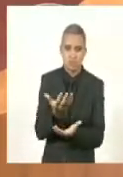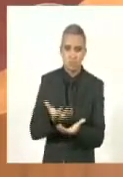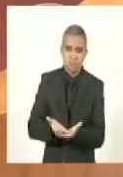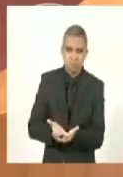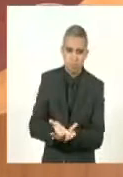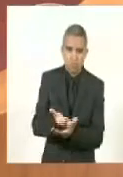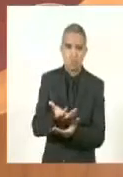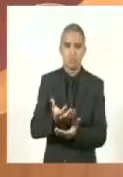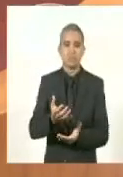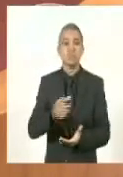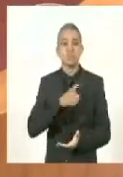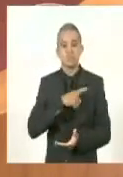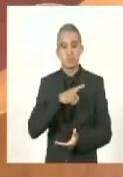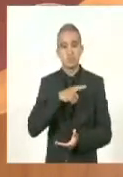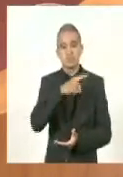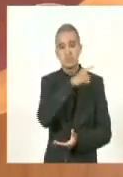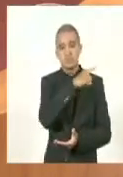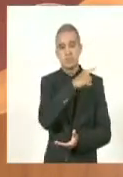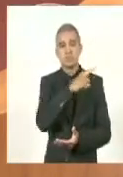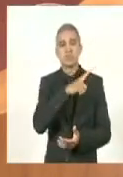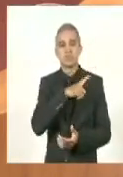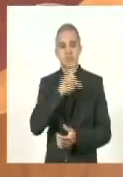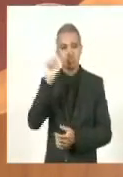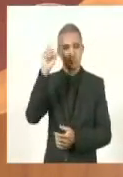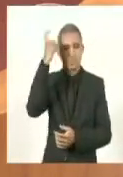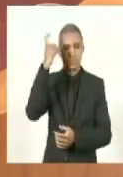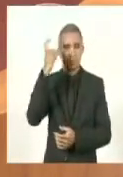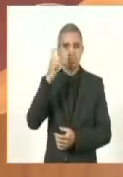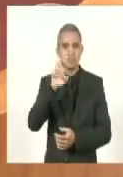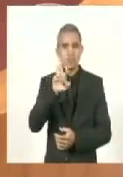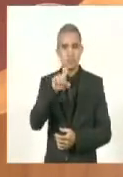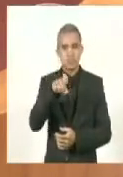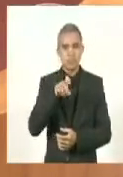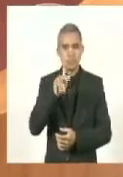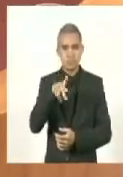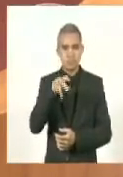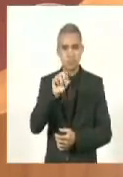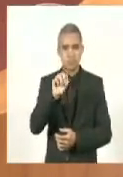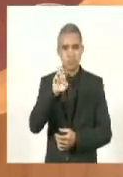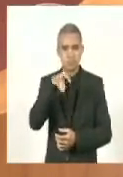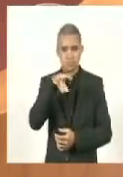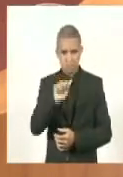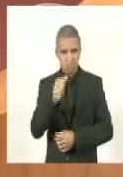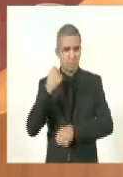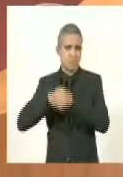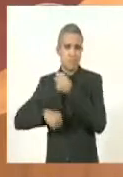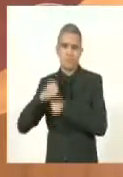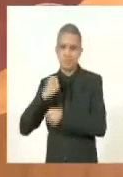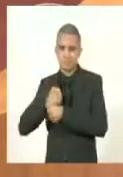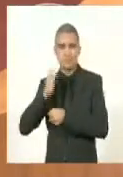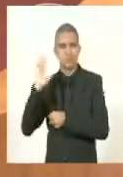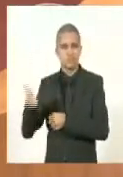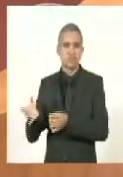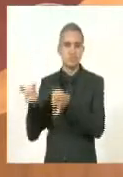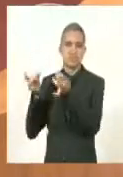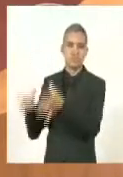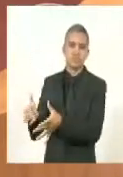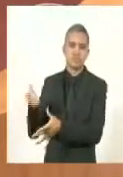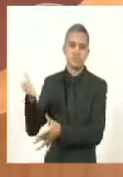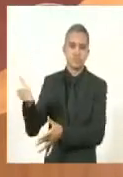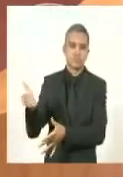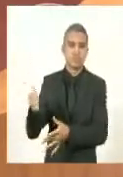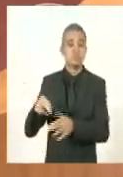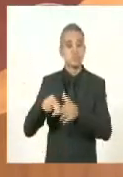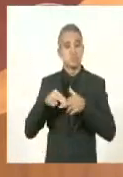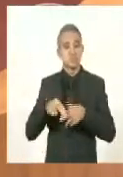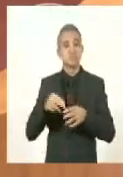estavam no Expoema. Elas estavam na Expoema desde o ano passado, na Expoema, as patrulhas mecanizadas. E eram para ir para as